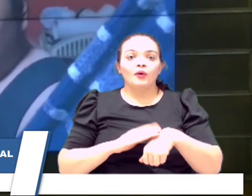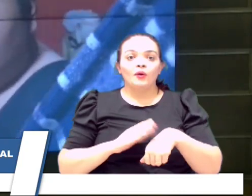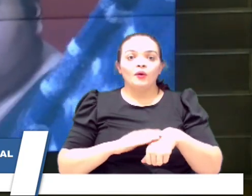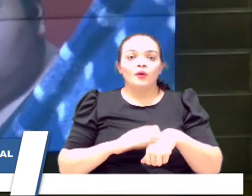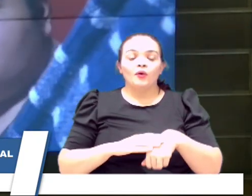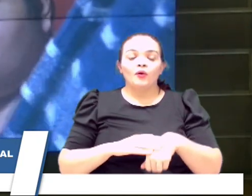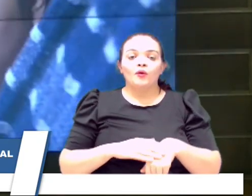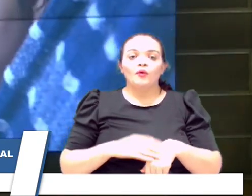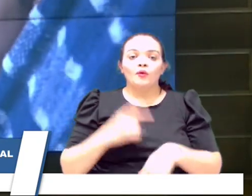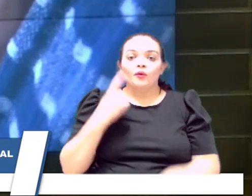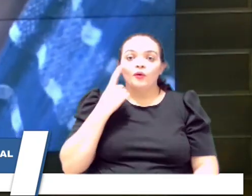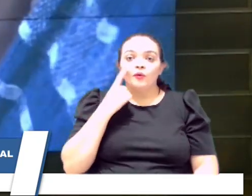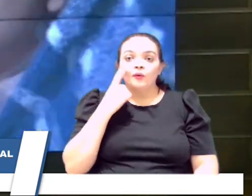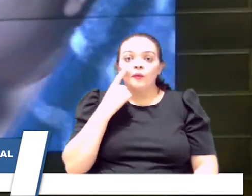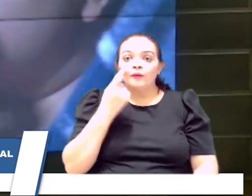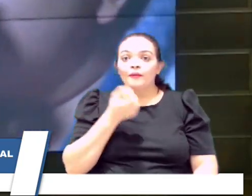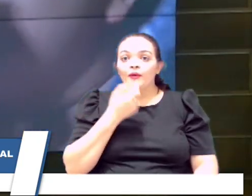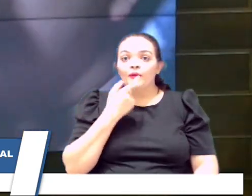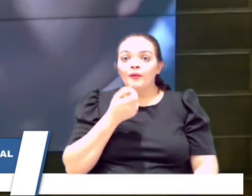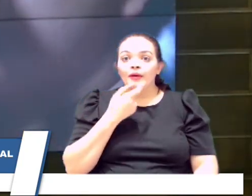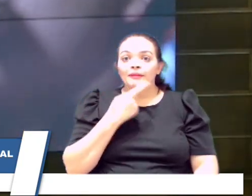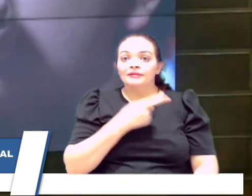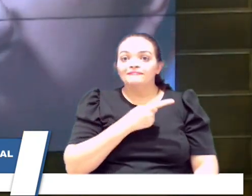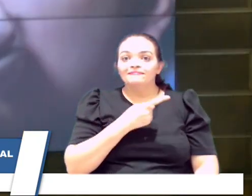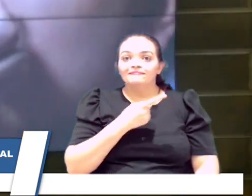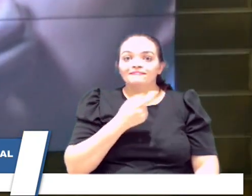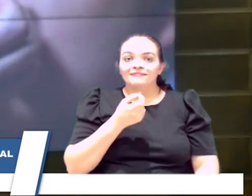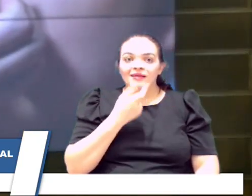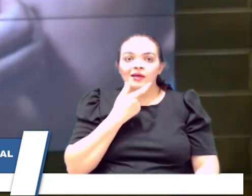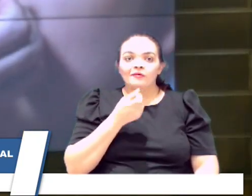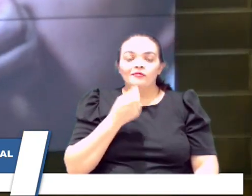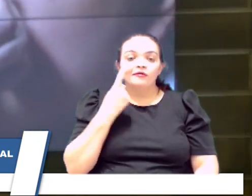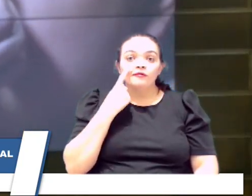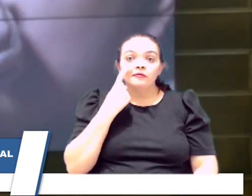ó. Olha que o remédio da Maiara, gente. Olha aí como ela ajudou, ó.